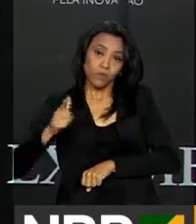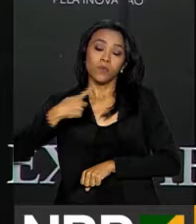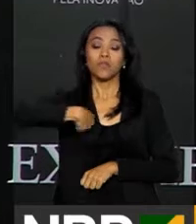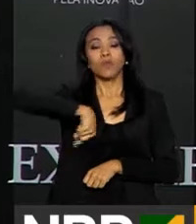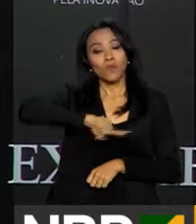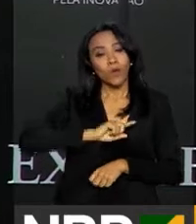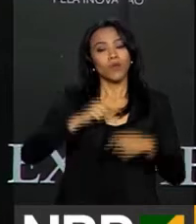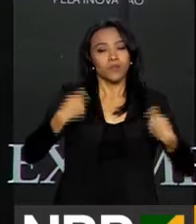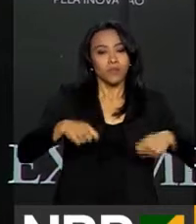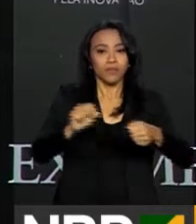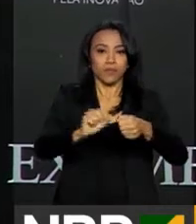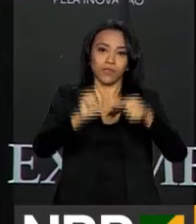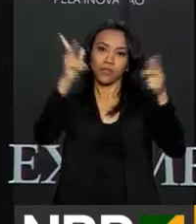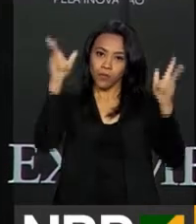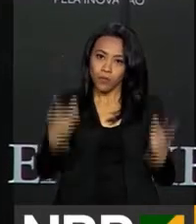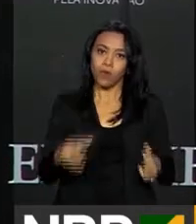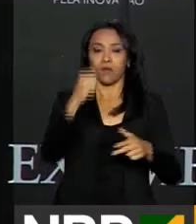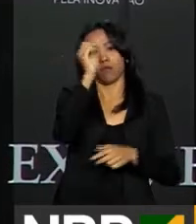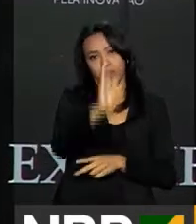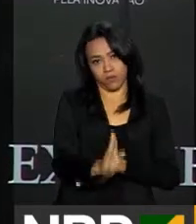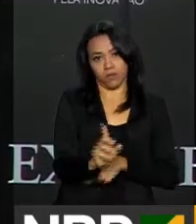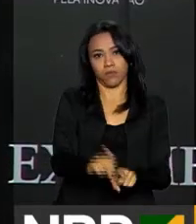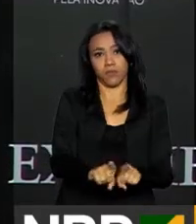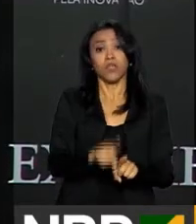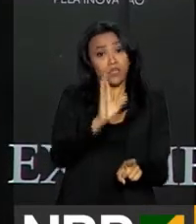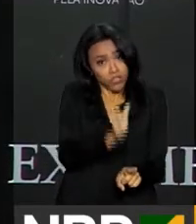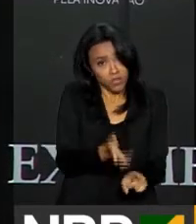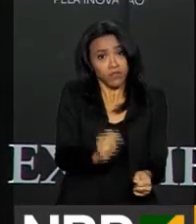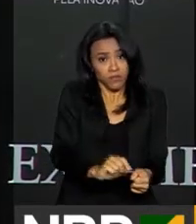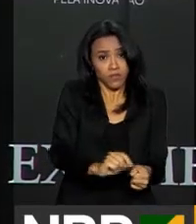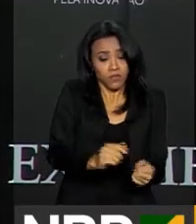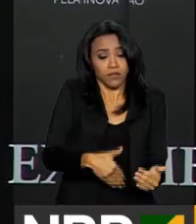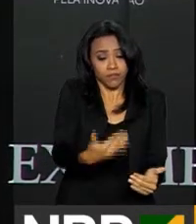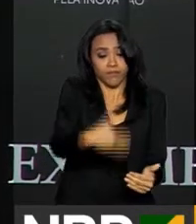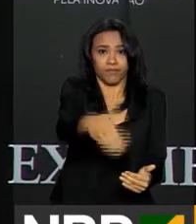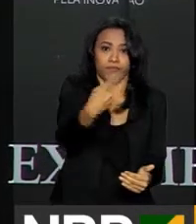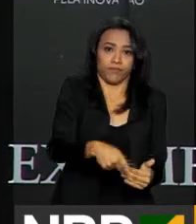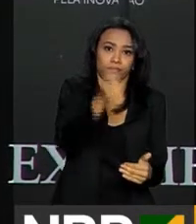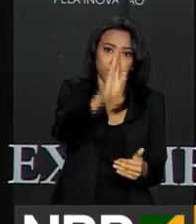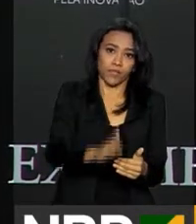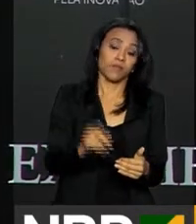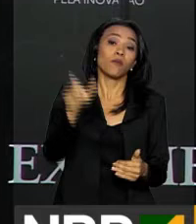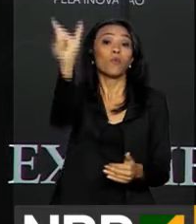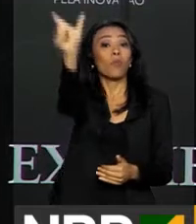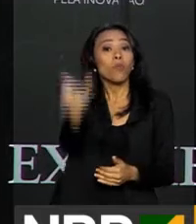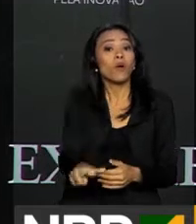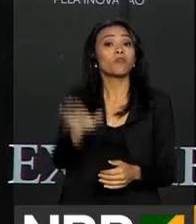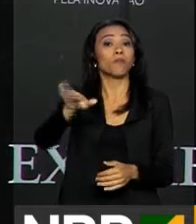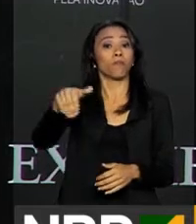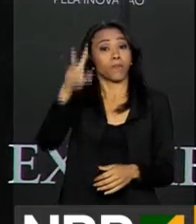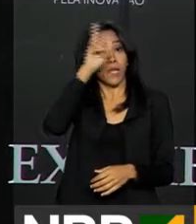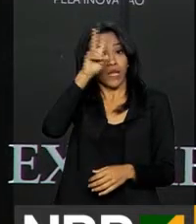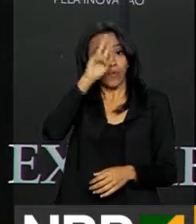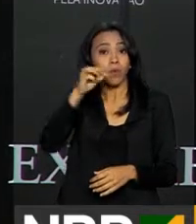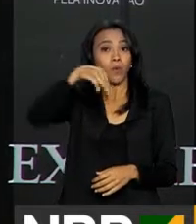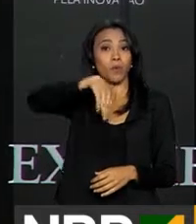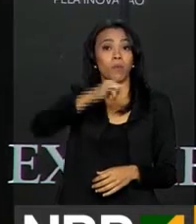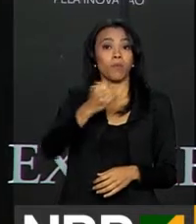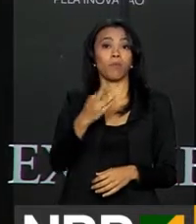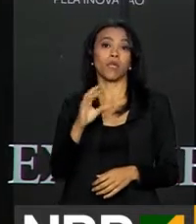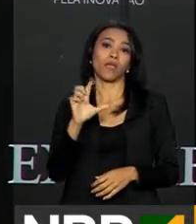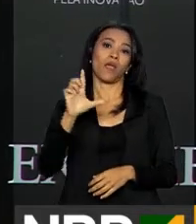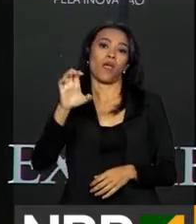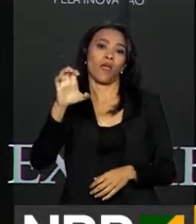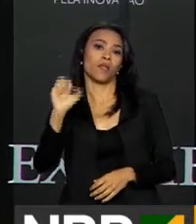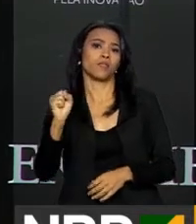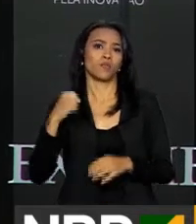precisamos fazer no Brasil e que nosso governo vem fazendo, de fora a parte, como lembrou Meirelles, os avanços extraordinários da economia, que não